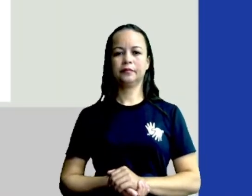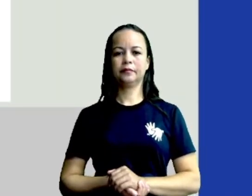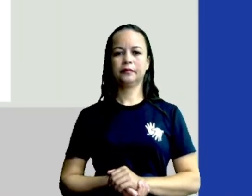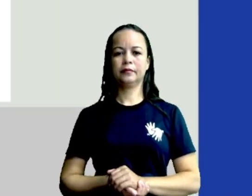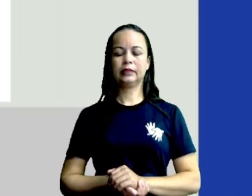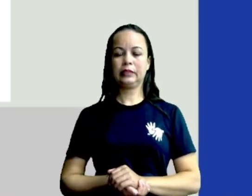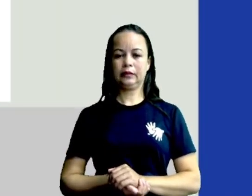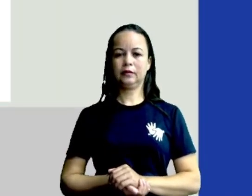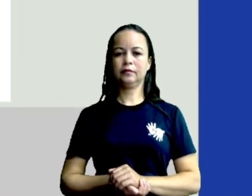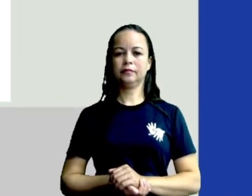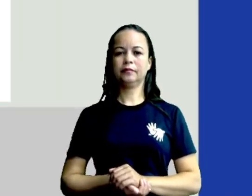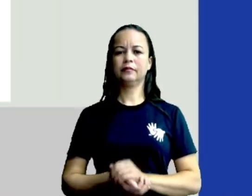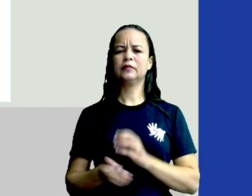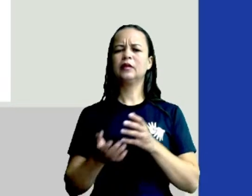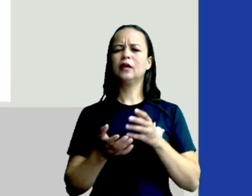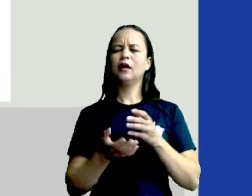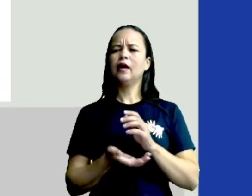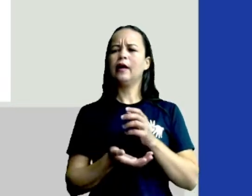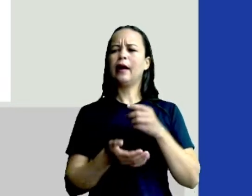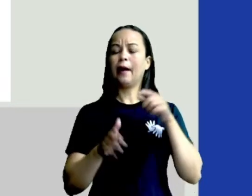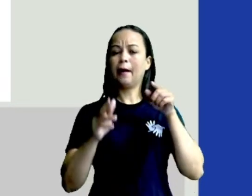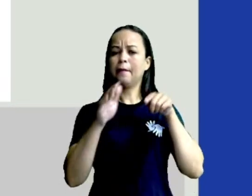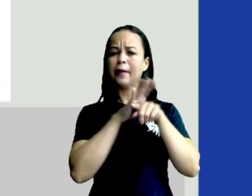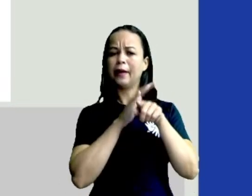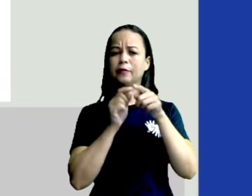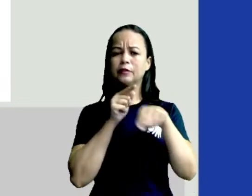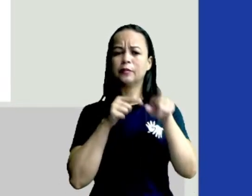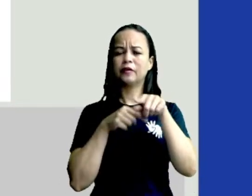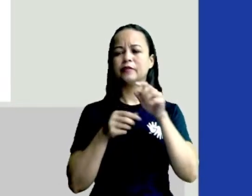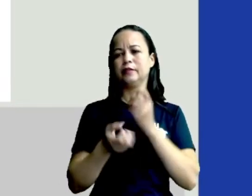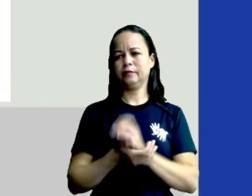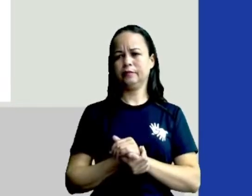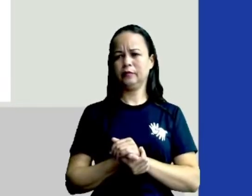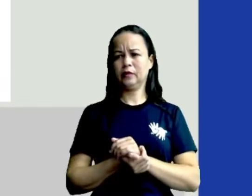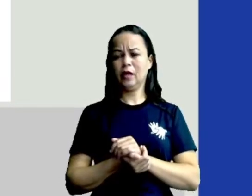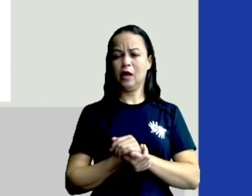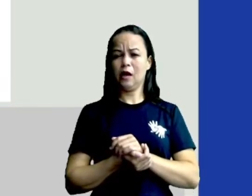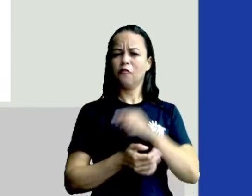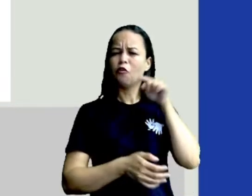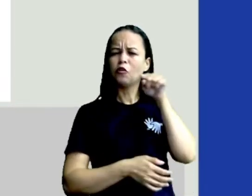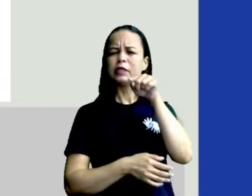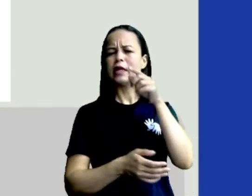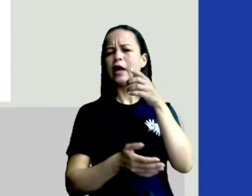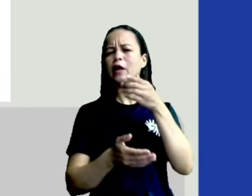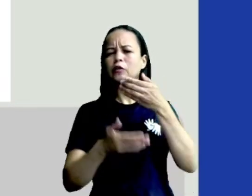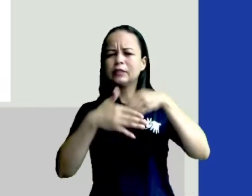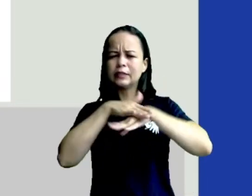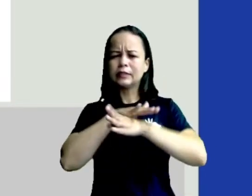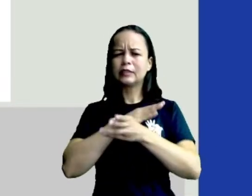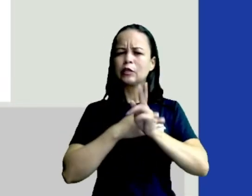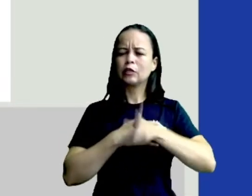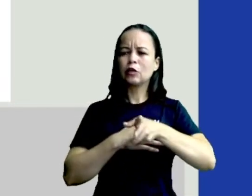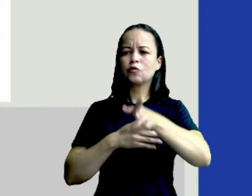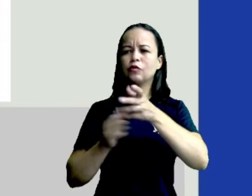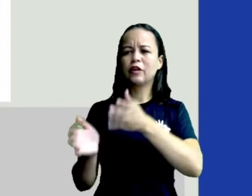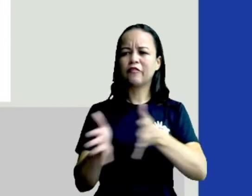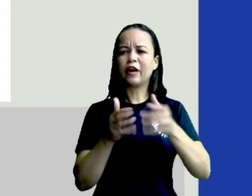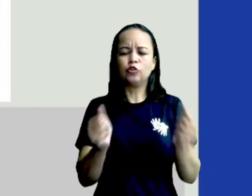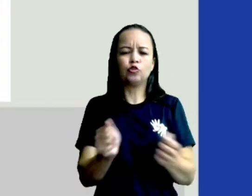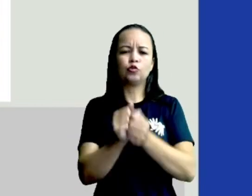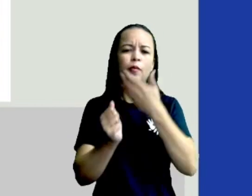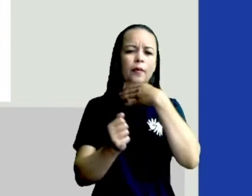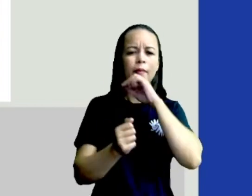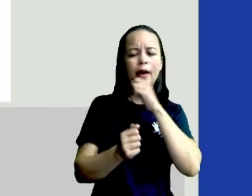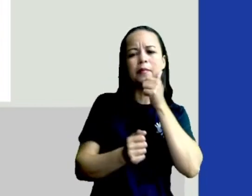certo? Que é a seguinte: você costuma ir às compras com seus pais ou algum adulto? Você tem